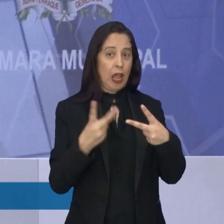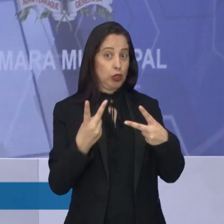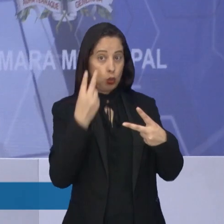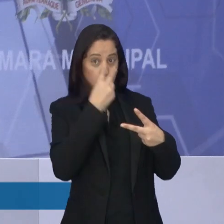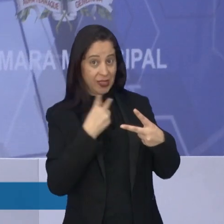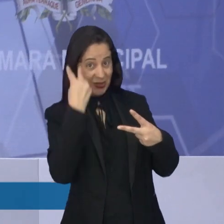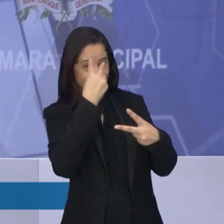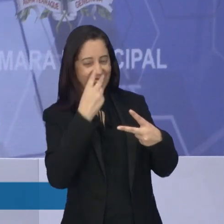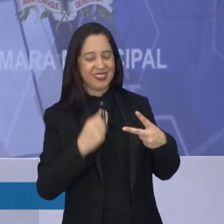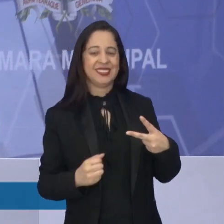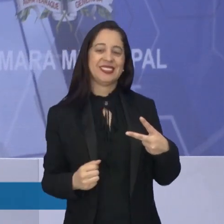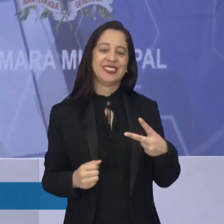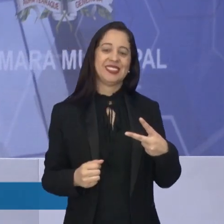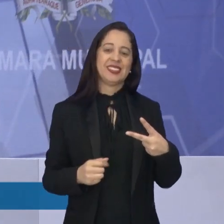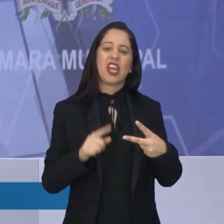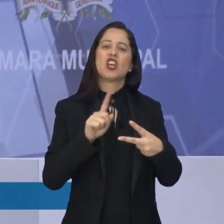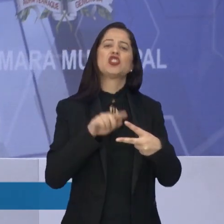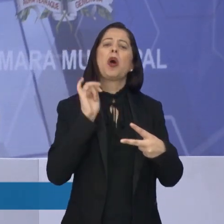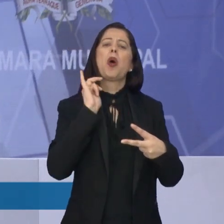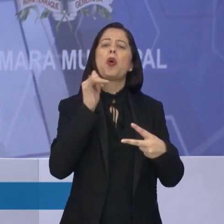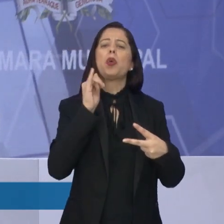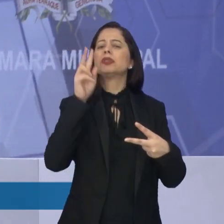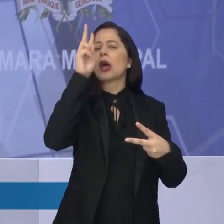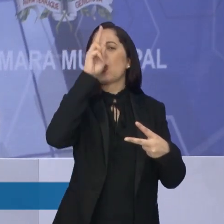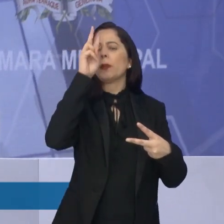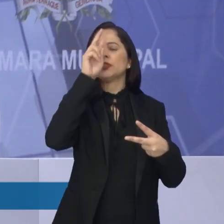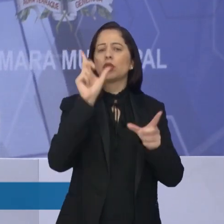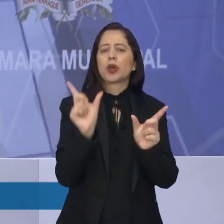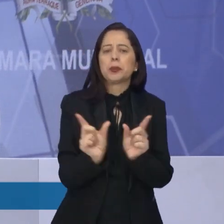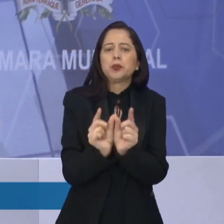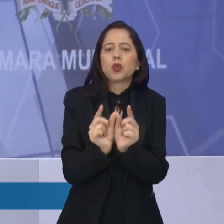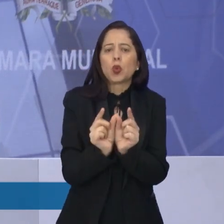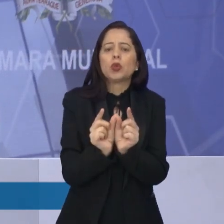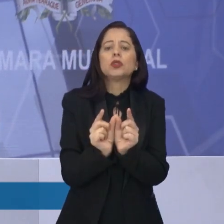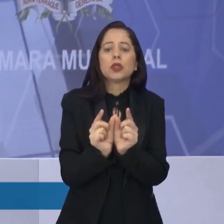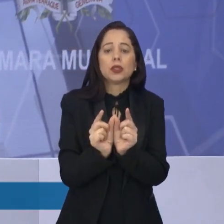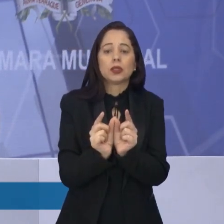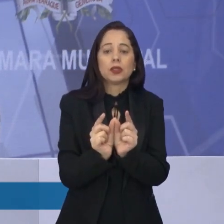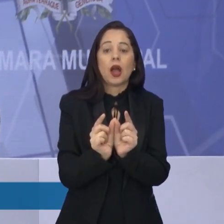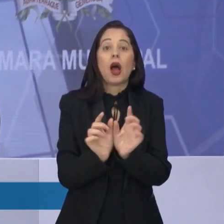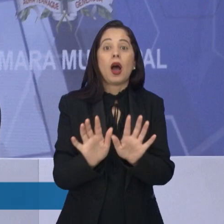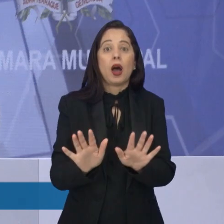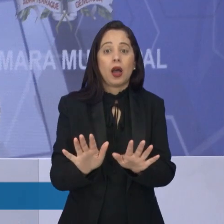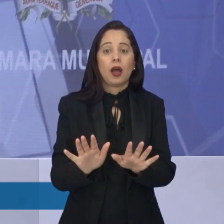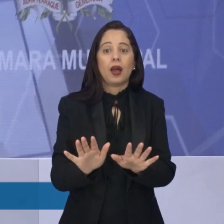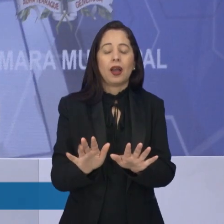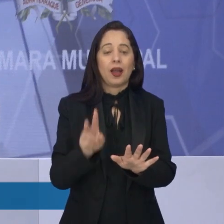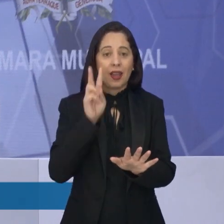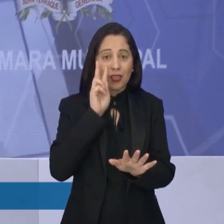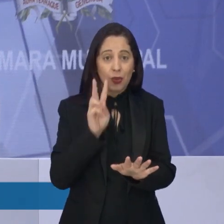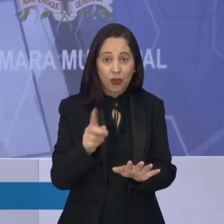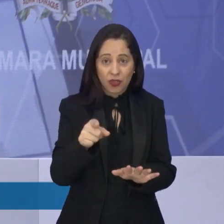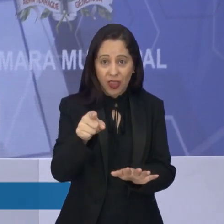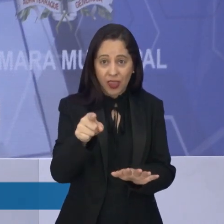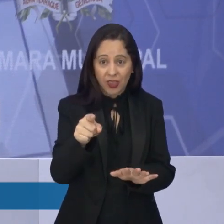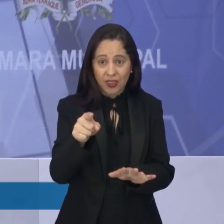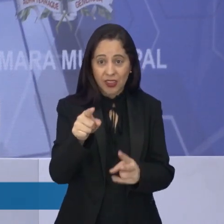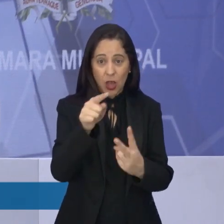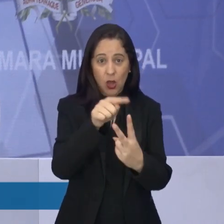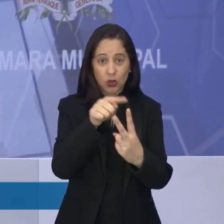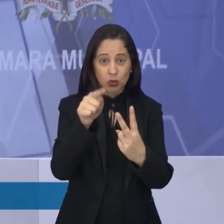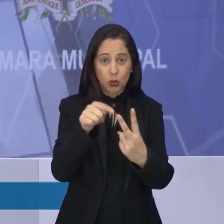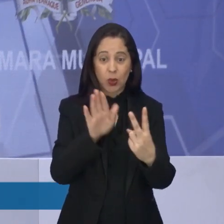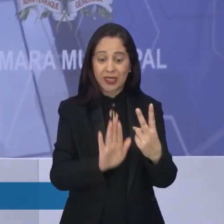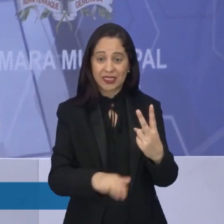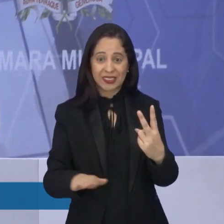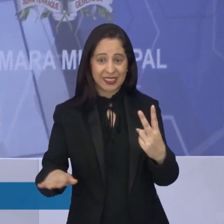horas. Mas eu vou contar uma história curta e depois... Estou vendo aqui 2 pobres